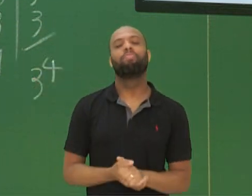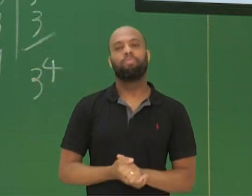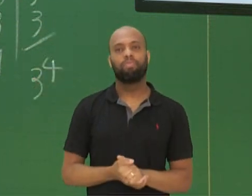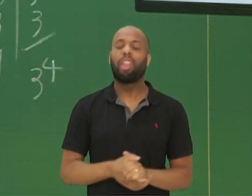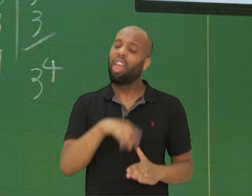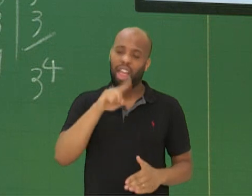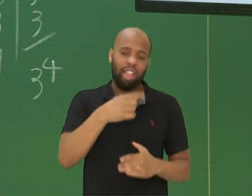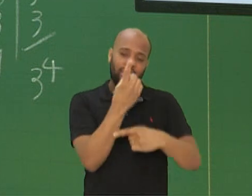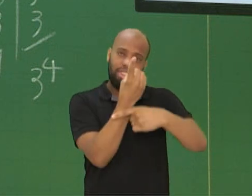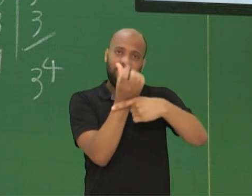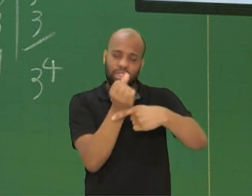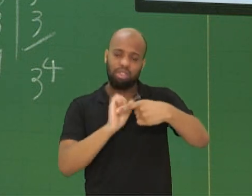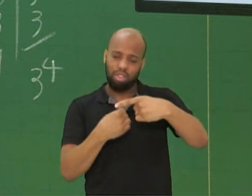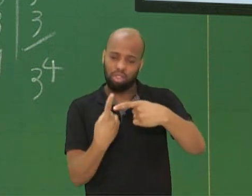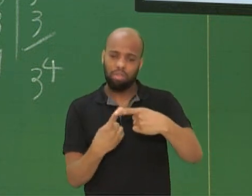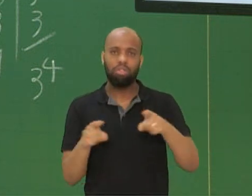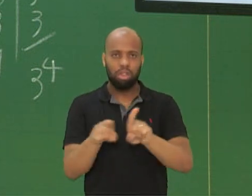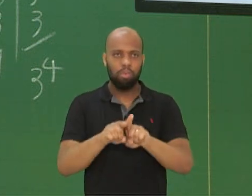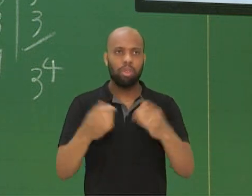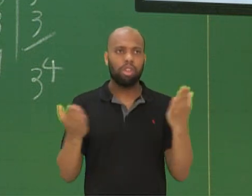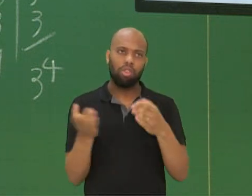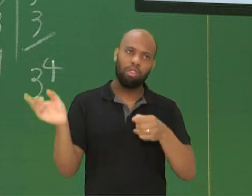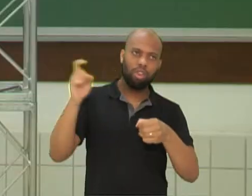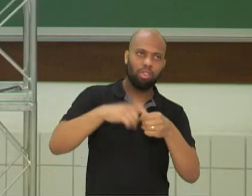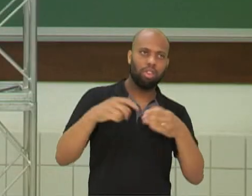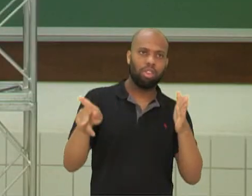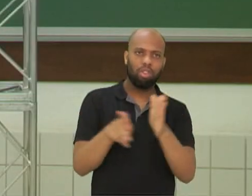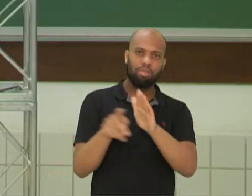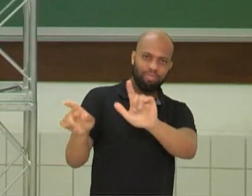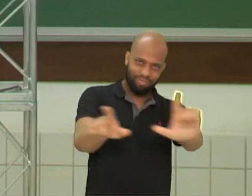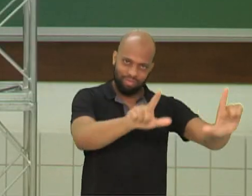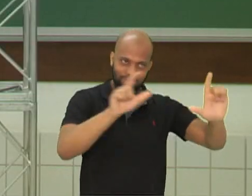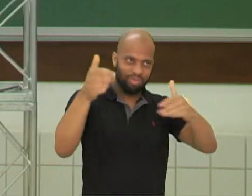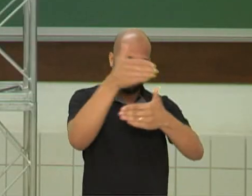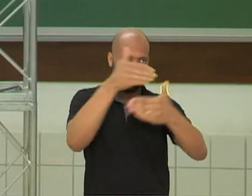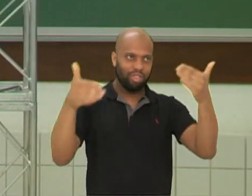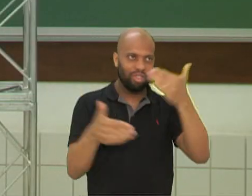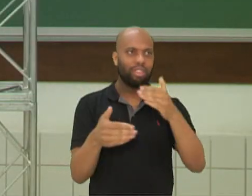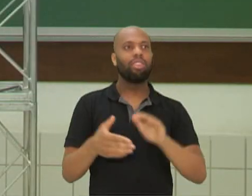4. Aplica a primeira propriedade, está indicada aqui.